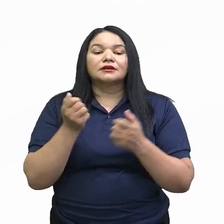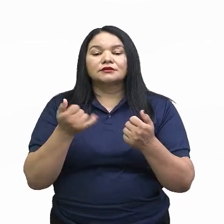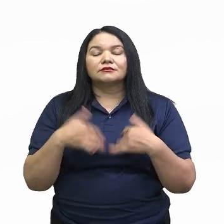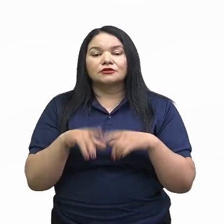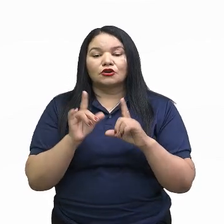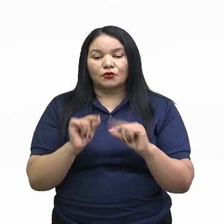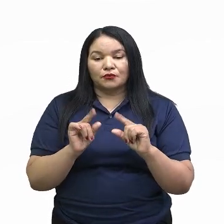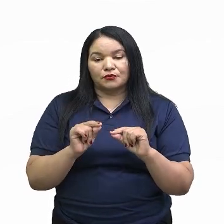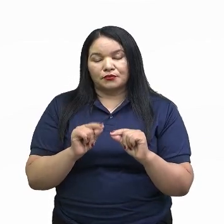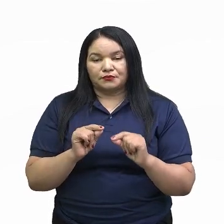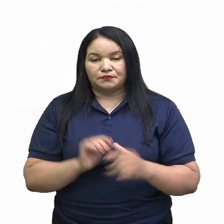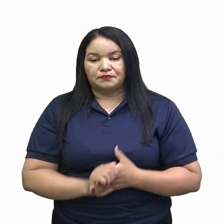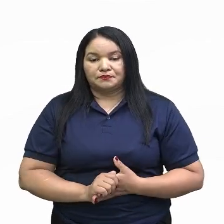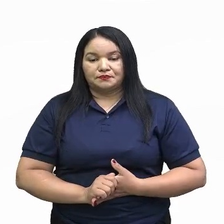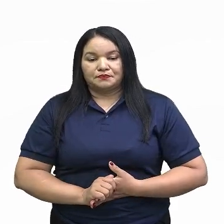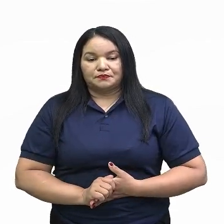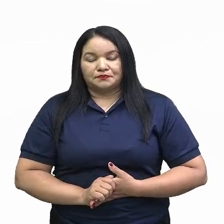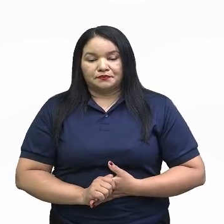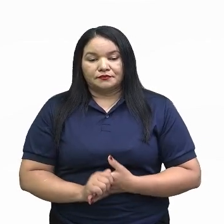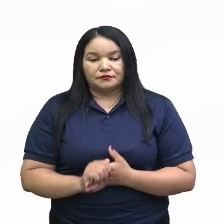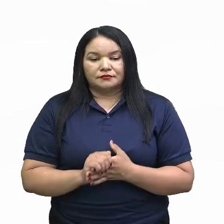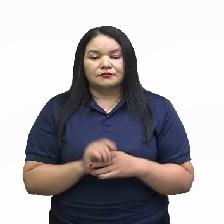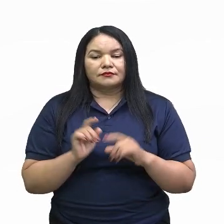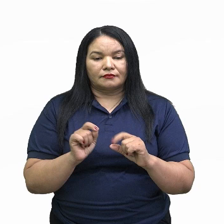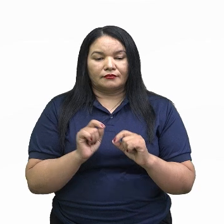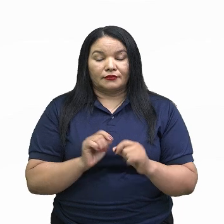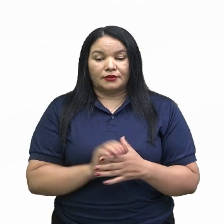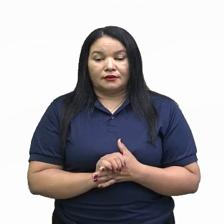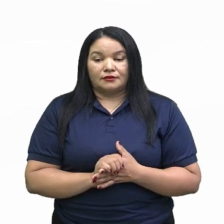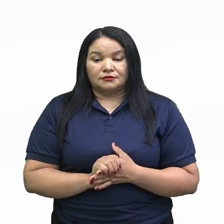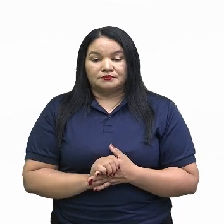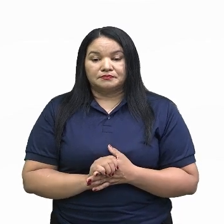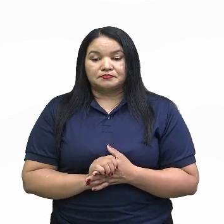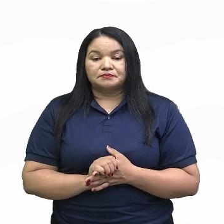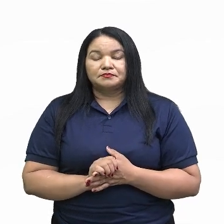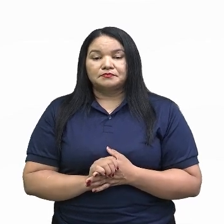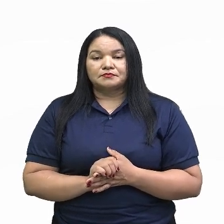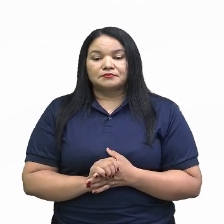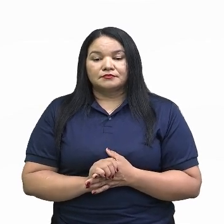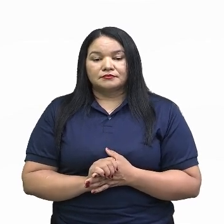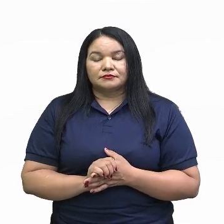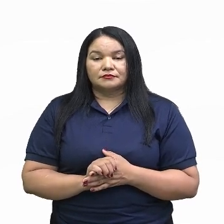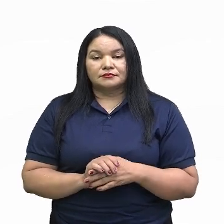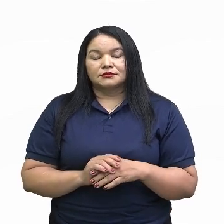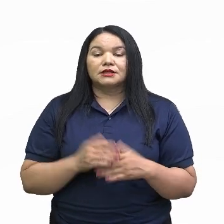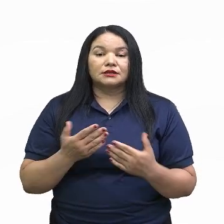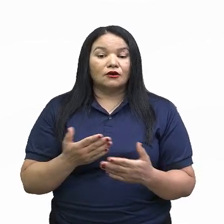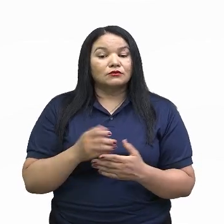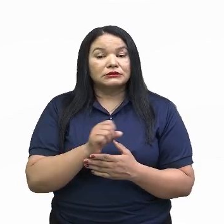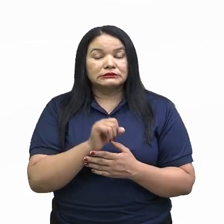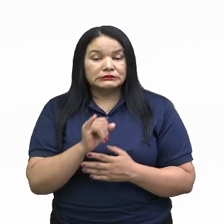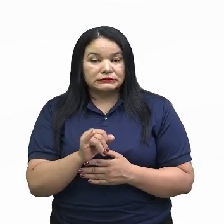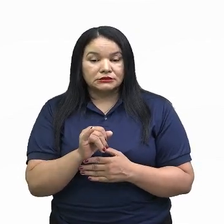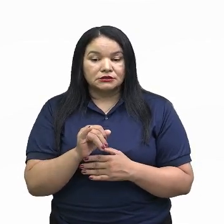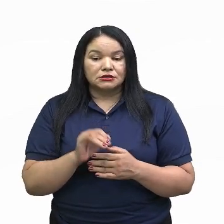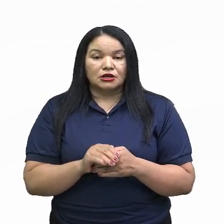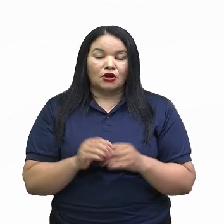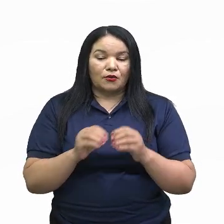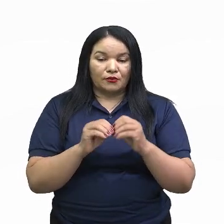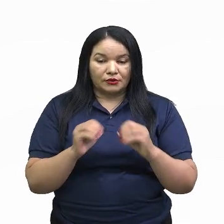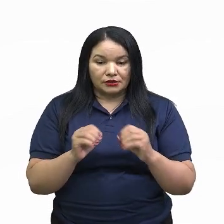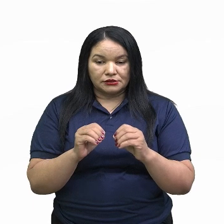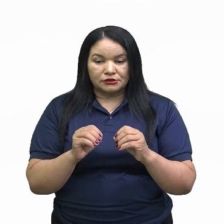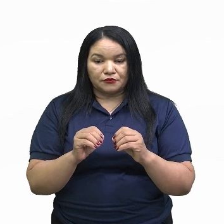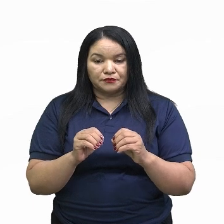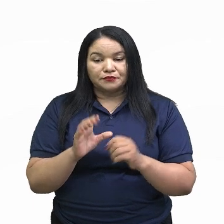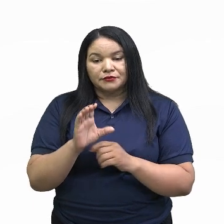que seria, de fato, essa subordinação. Ok? Então, vamos aqui pensar comigo. Se a coordenada é